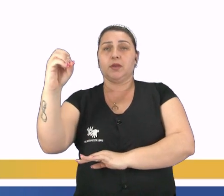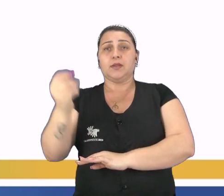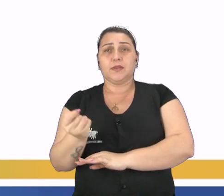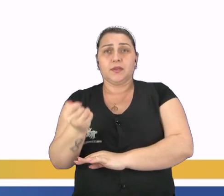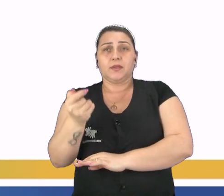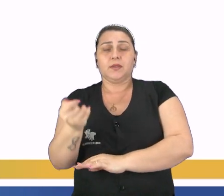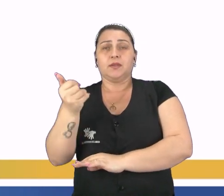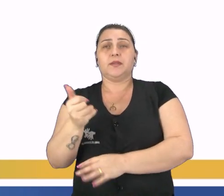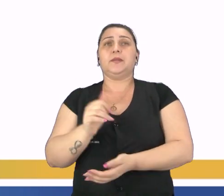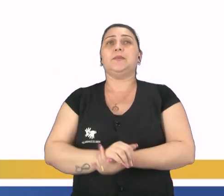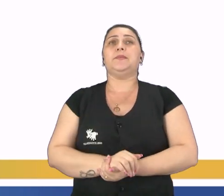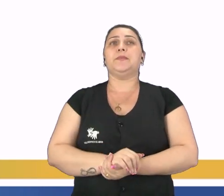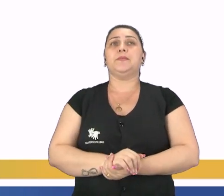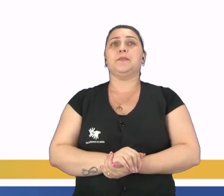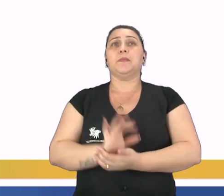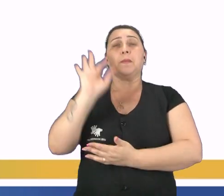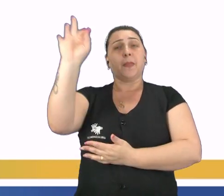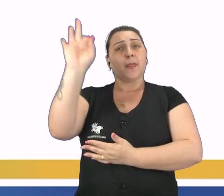R$1,80.